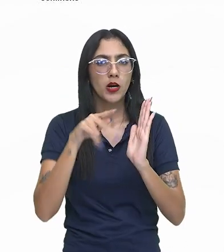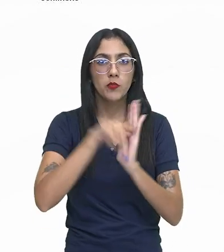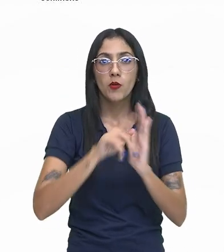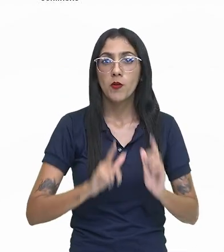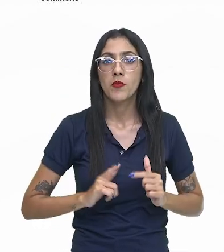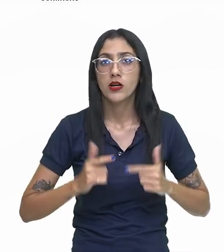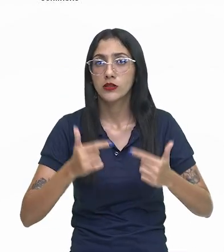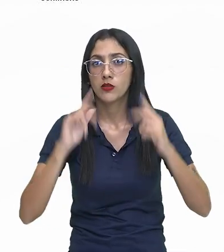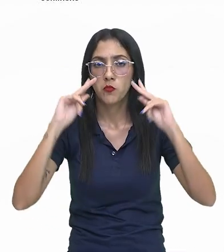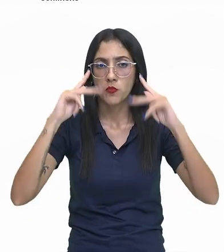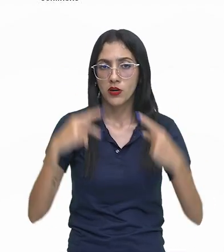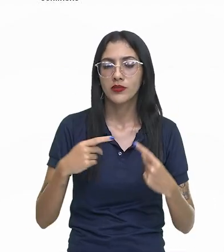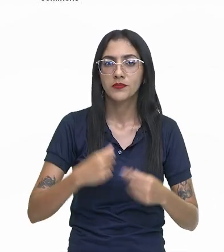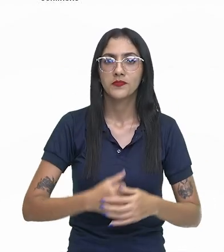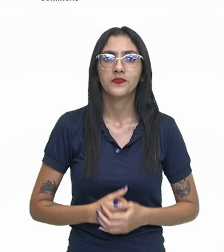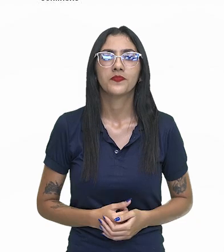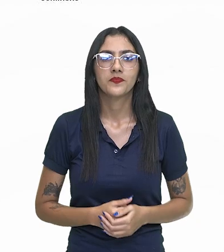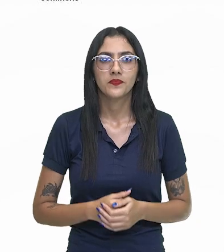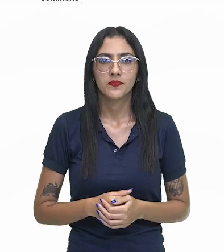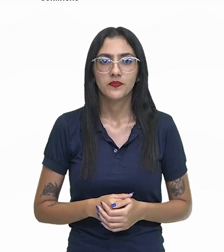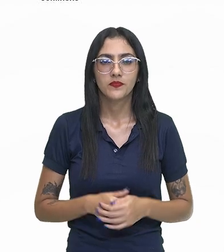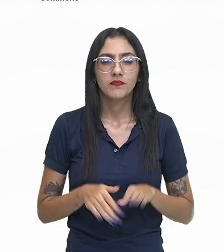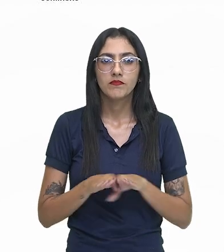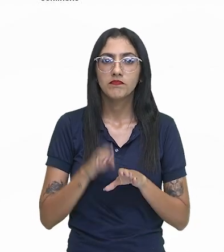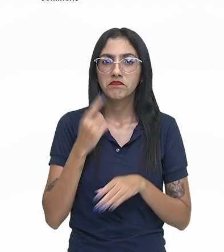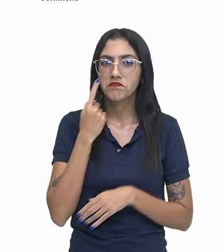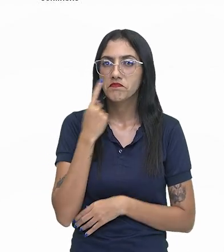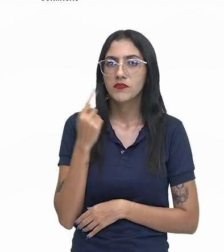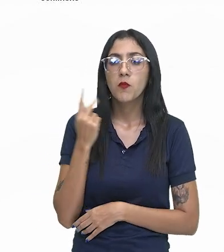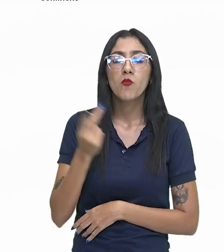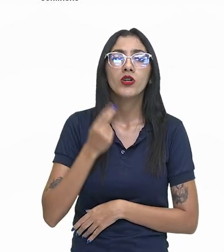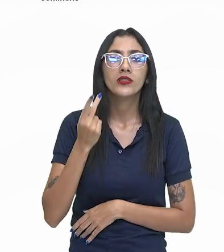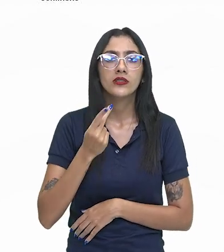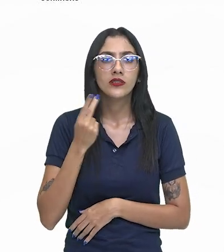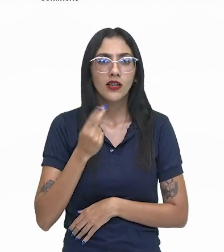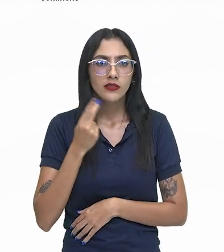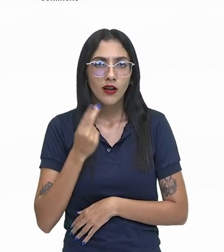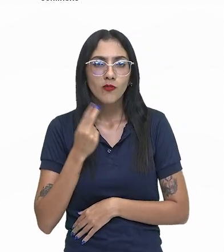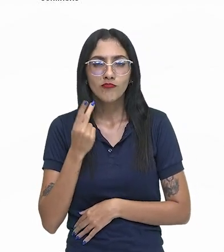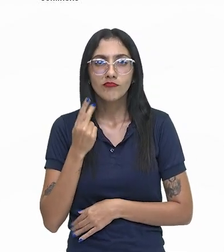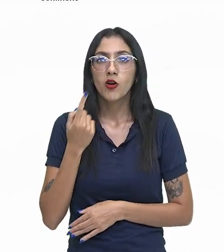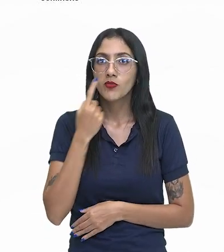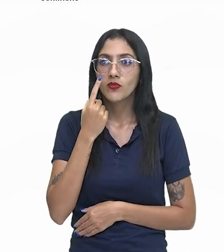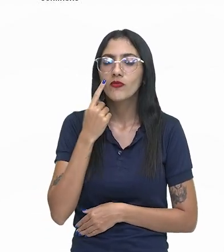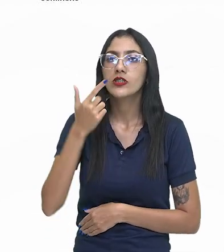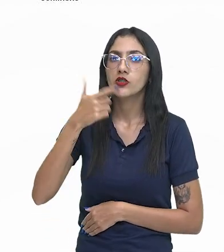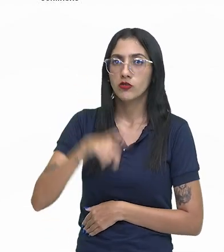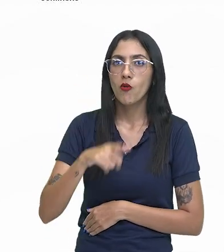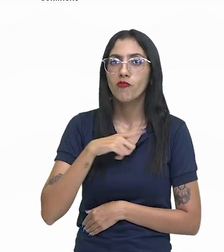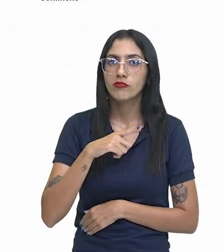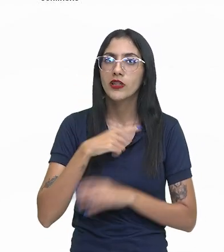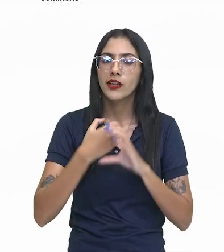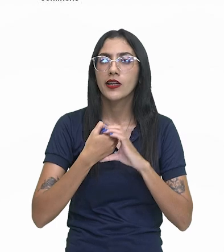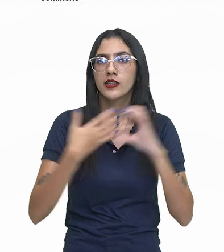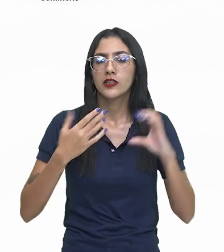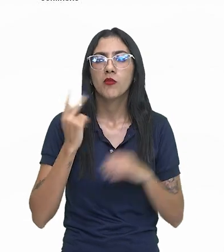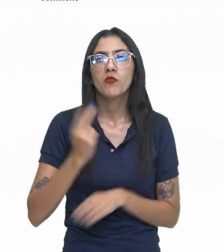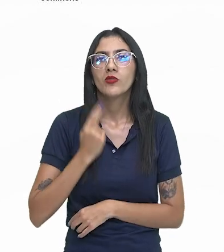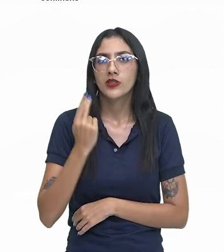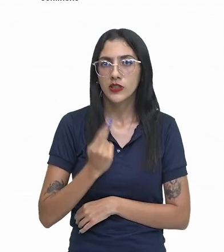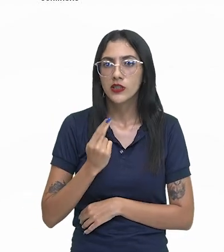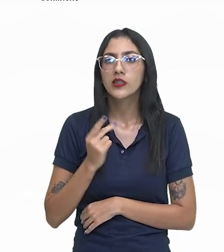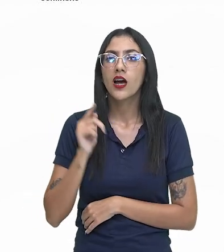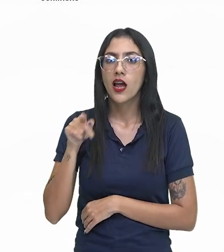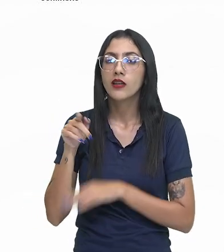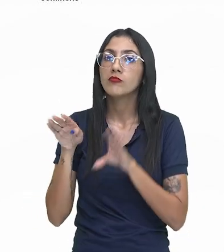imediatas. Politização, a gente reforça aí o caráter político dessas obras de arte, porque elas